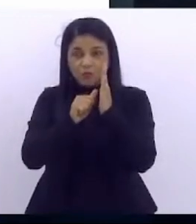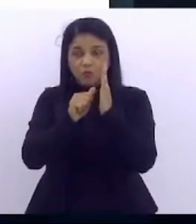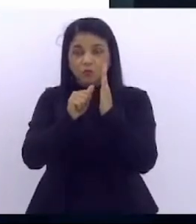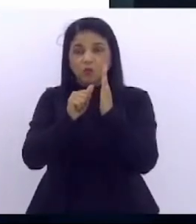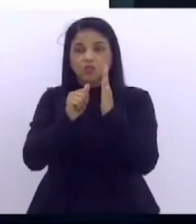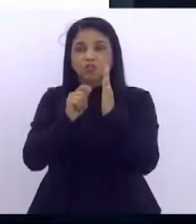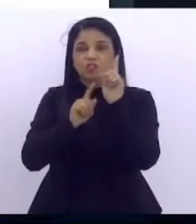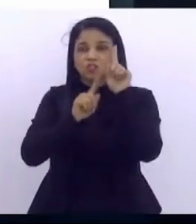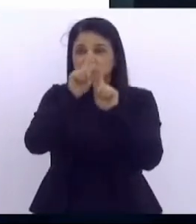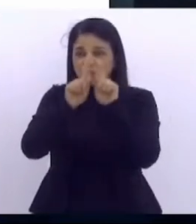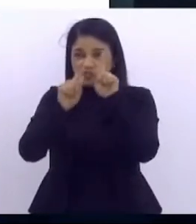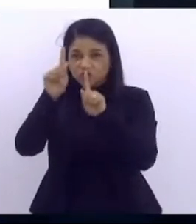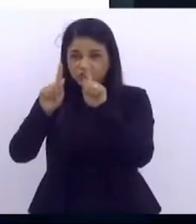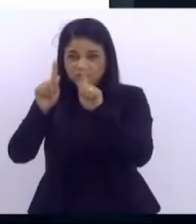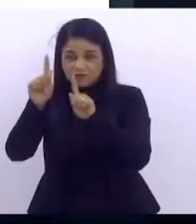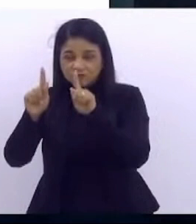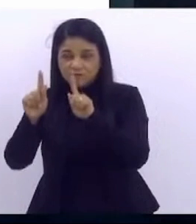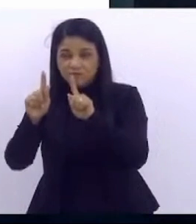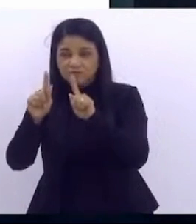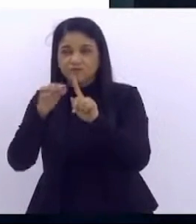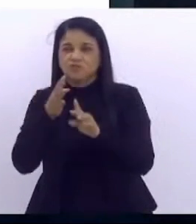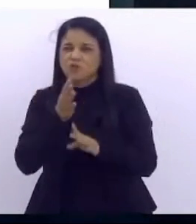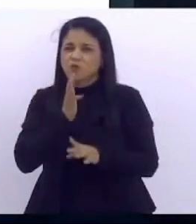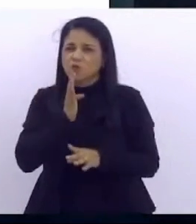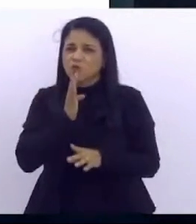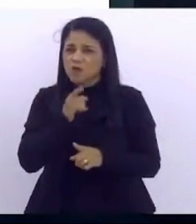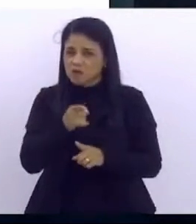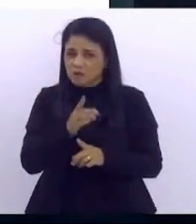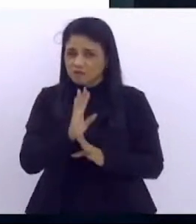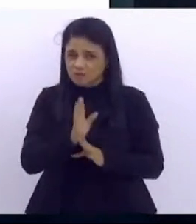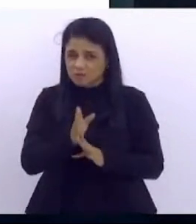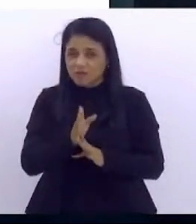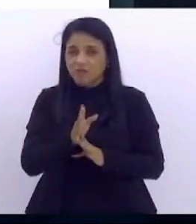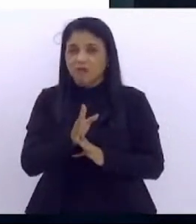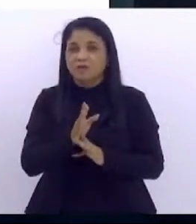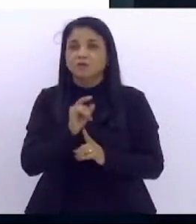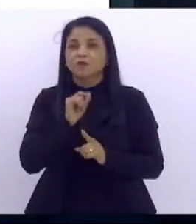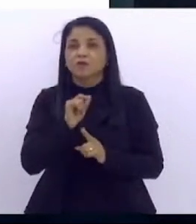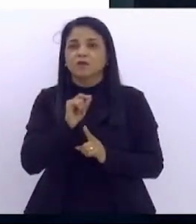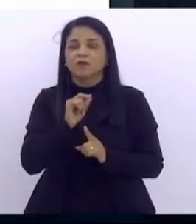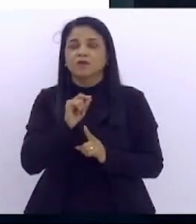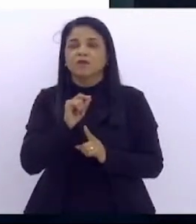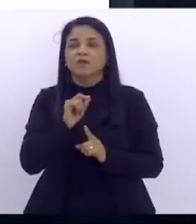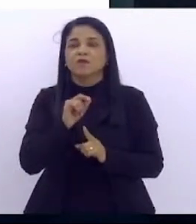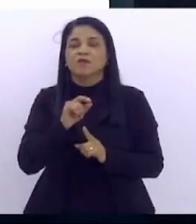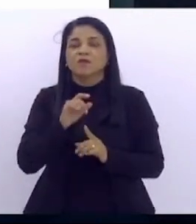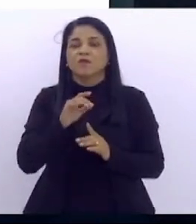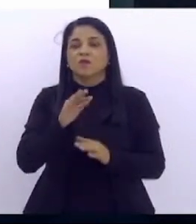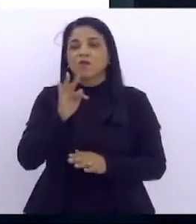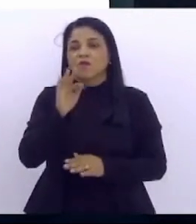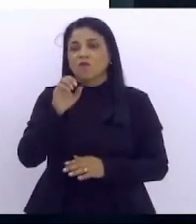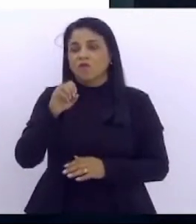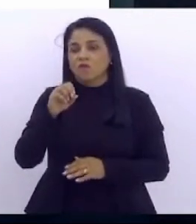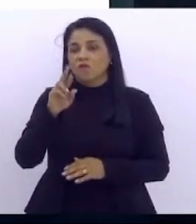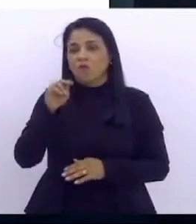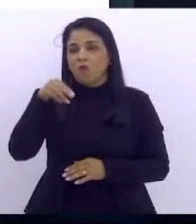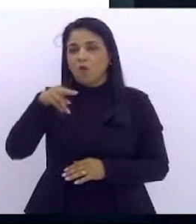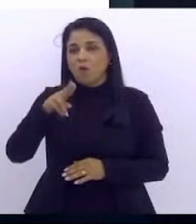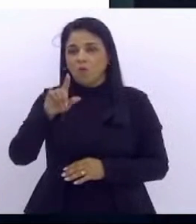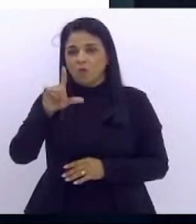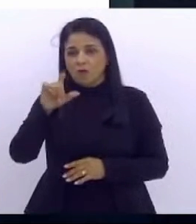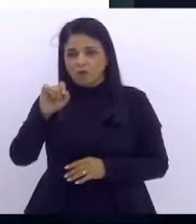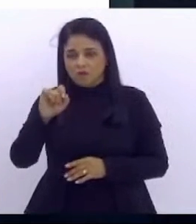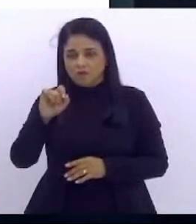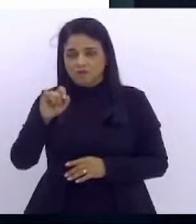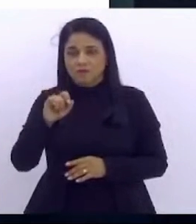estimativas de aborto. Muitos aqui já devem conhecer, né? As estimativas de aborto, elas funcionam normalmente com fórmulas como essa. Essa aqui é a fórmula